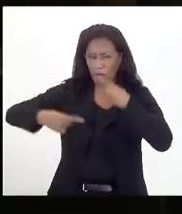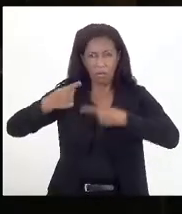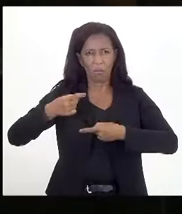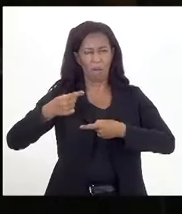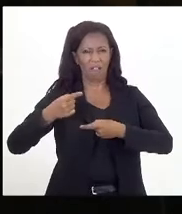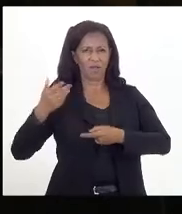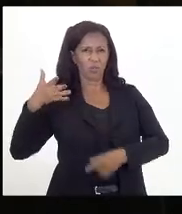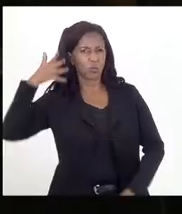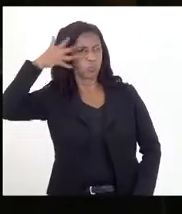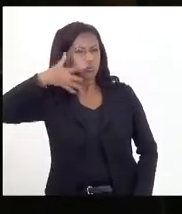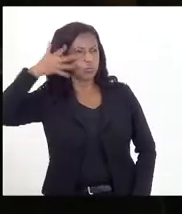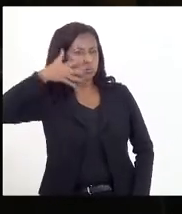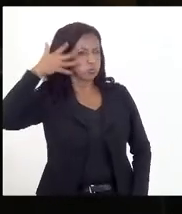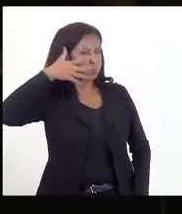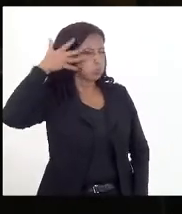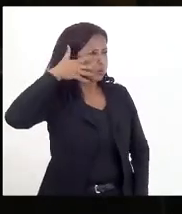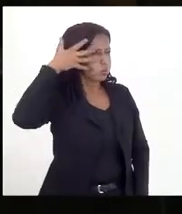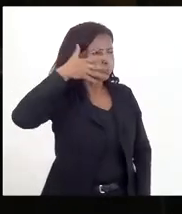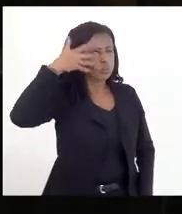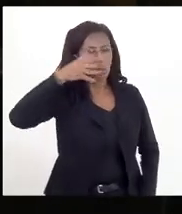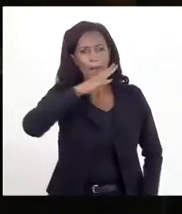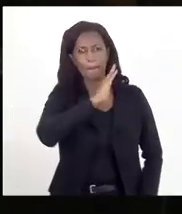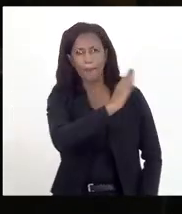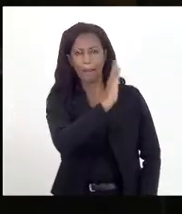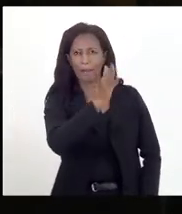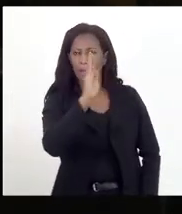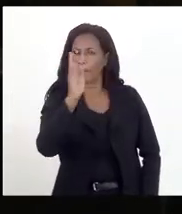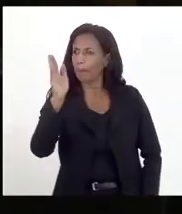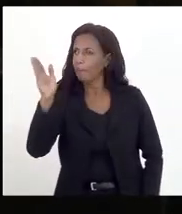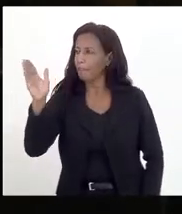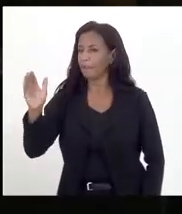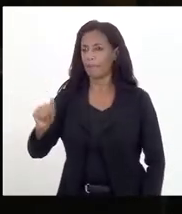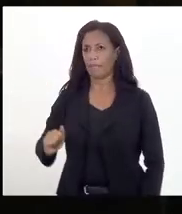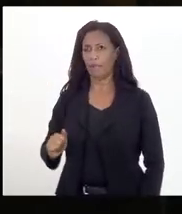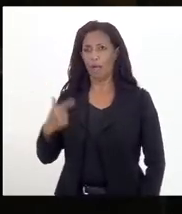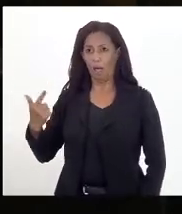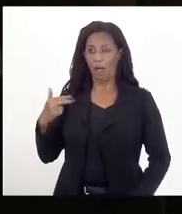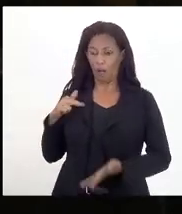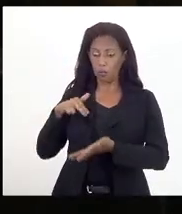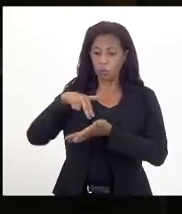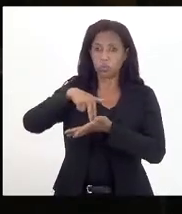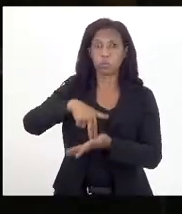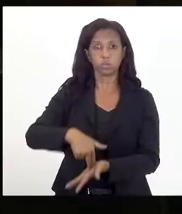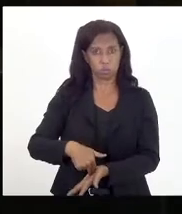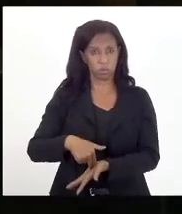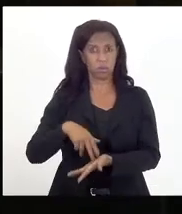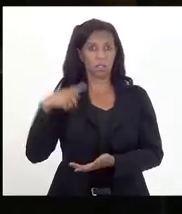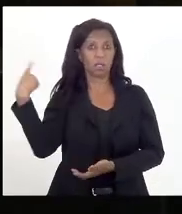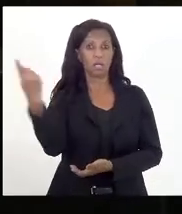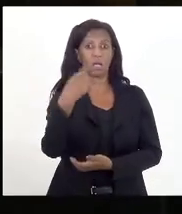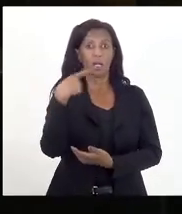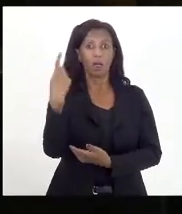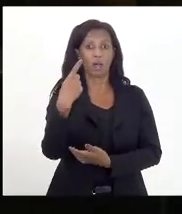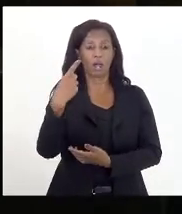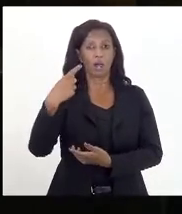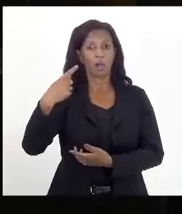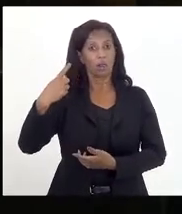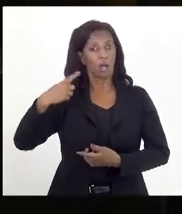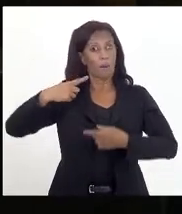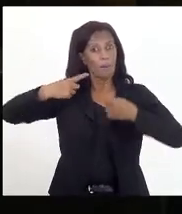participamos nas palestras que fizemos ao apresentar as nossas bandeiras